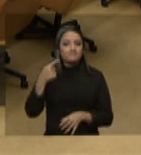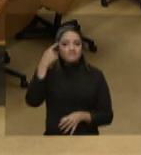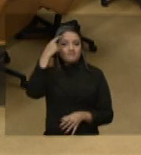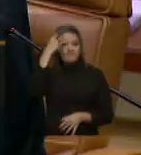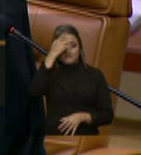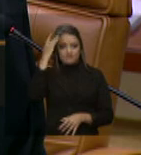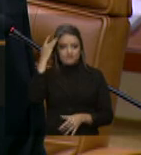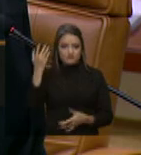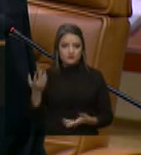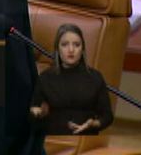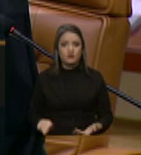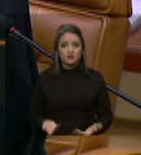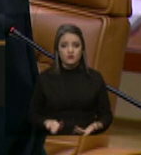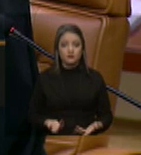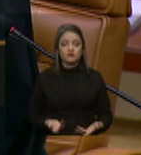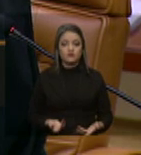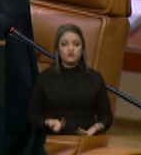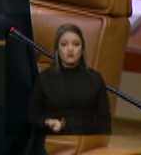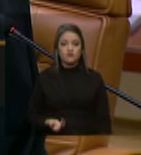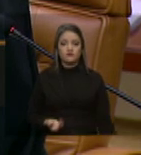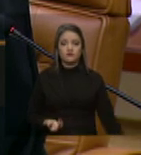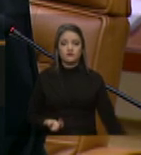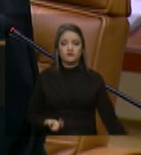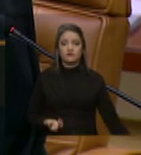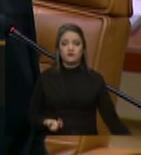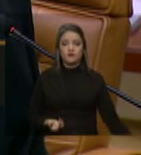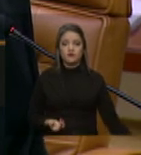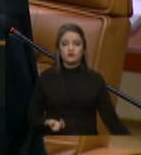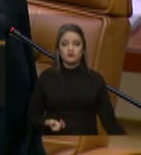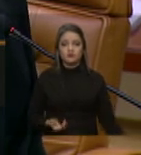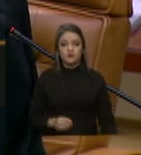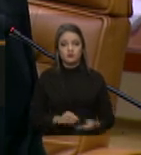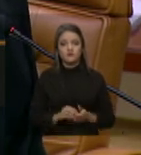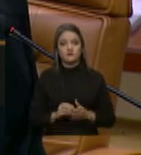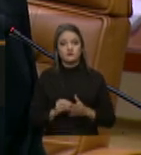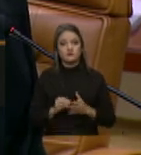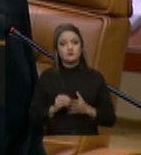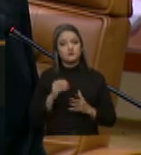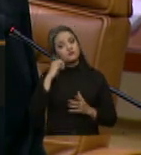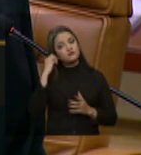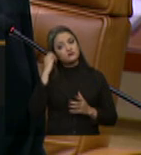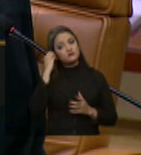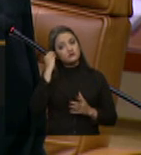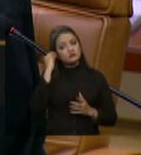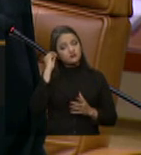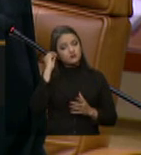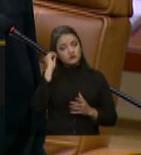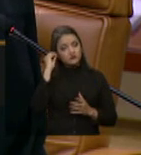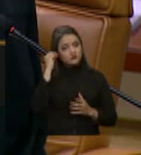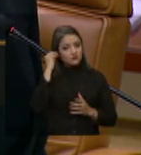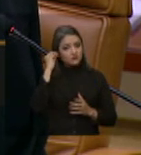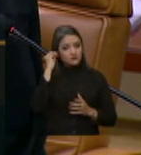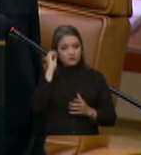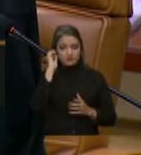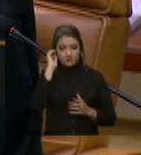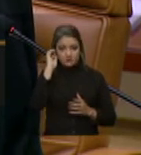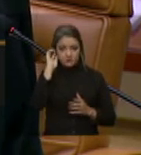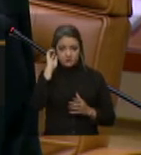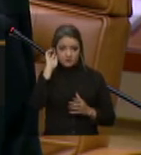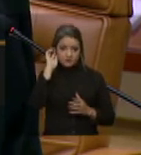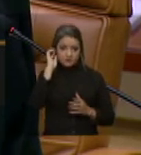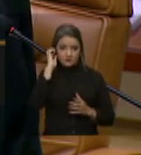o não sou o futuro mas em breve nós vamos perceber que talvez seja uma